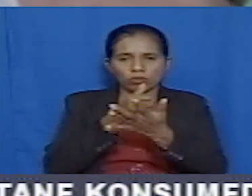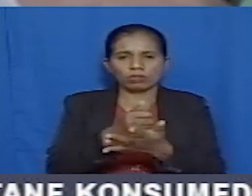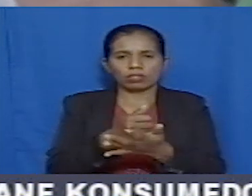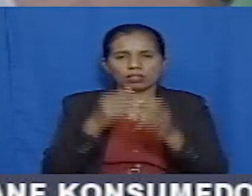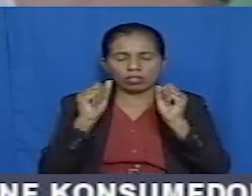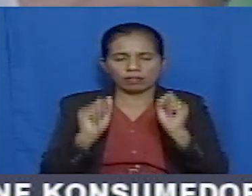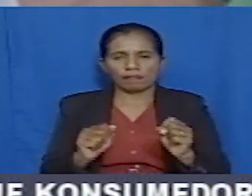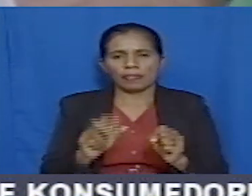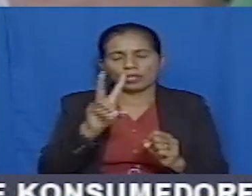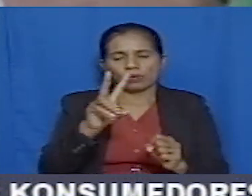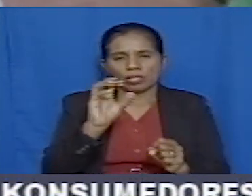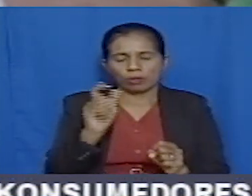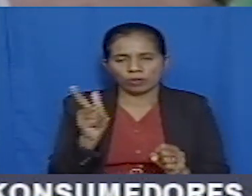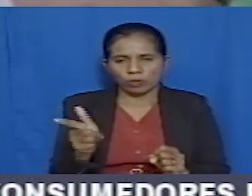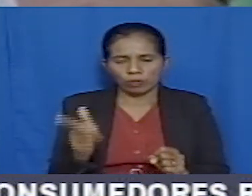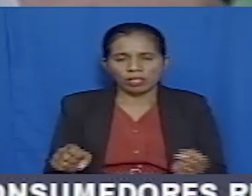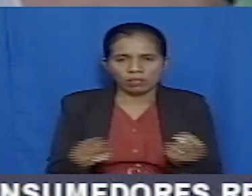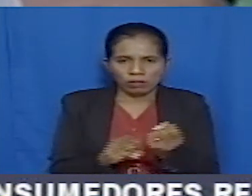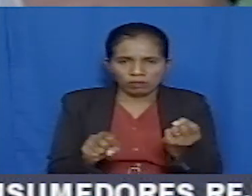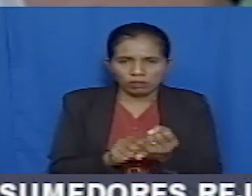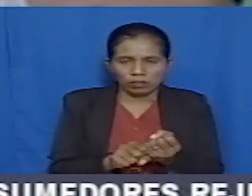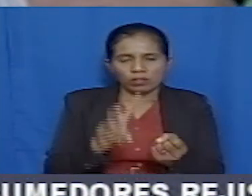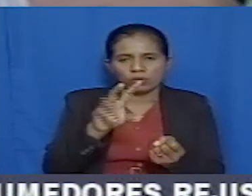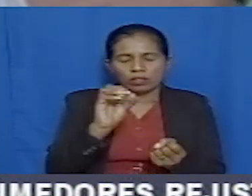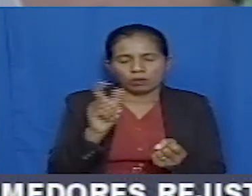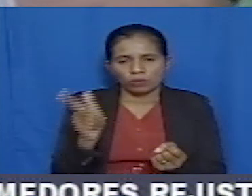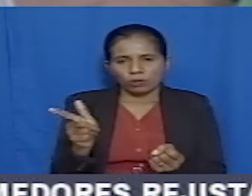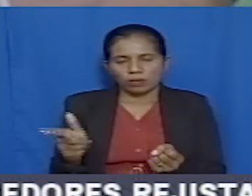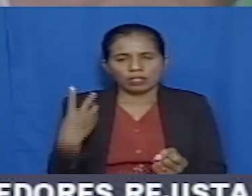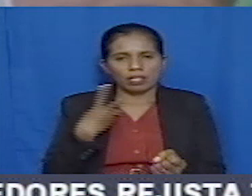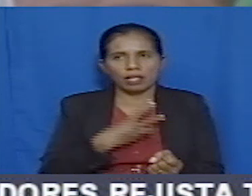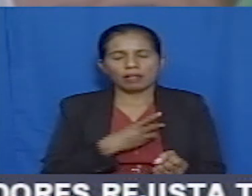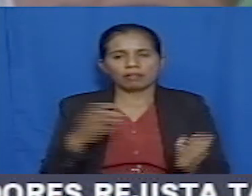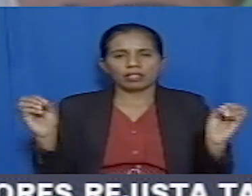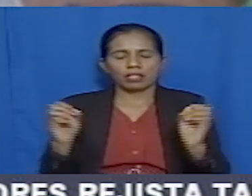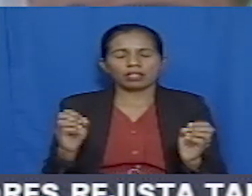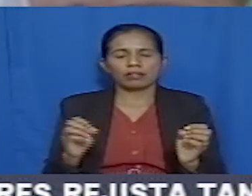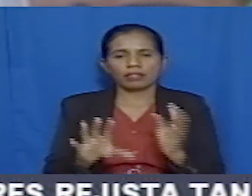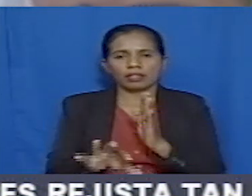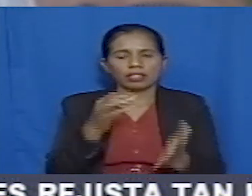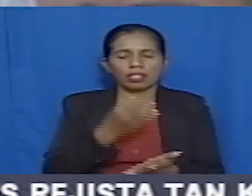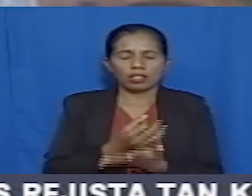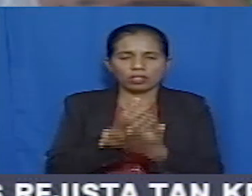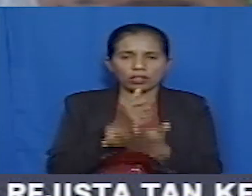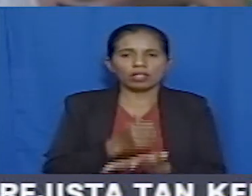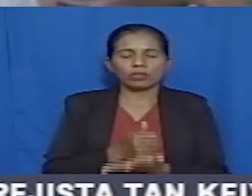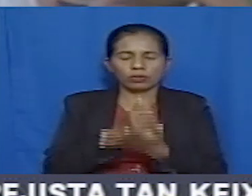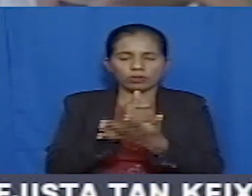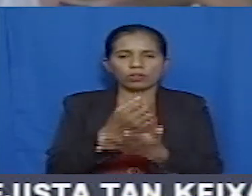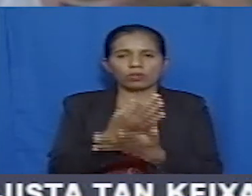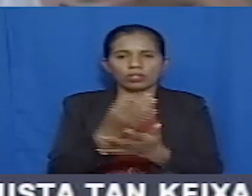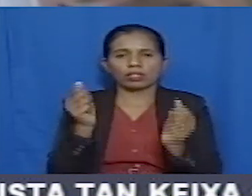so 2020 suporta em 2021 ita hetantan orçamento si kami apo si sura civil por volta